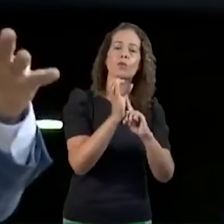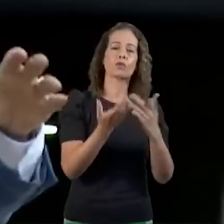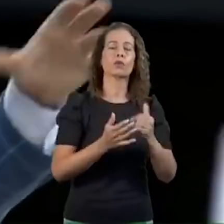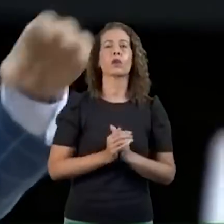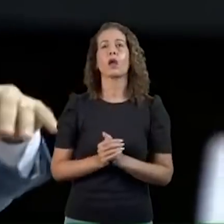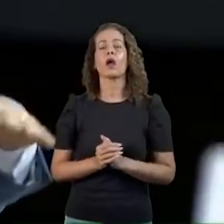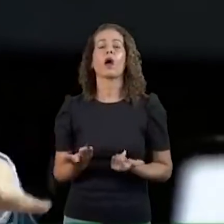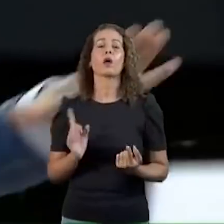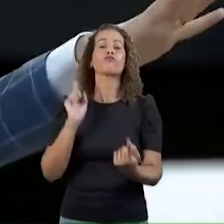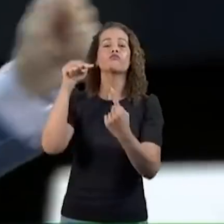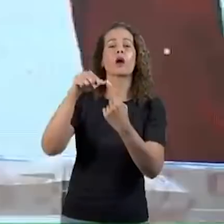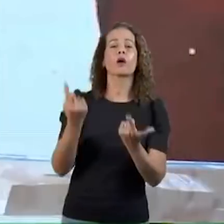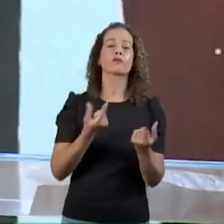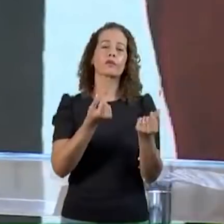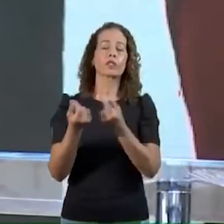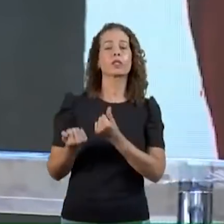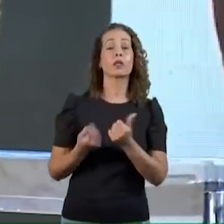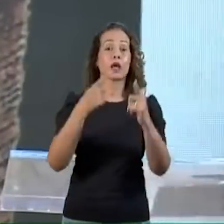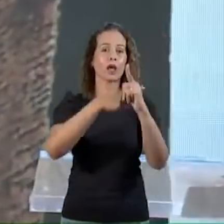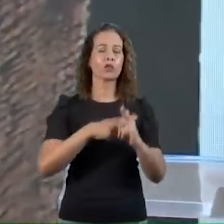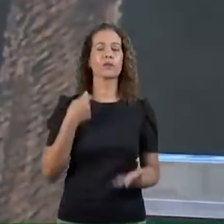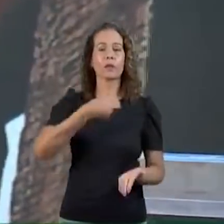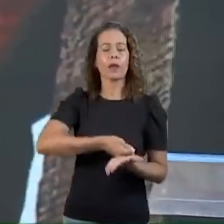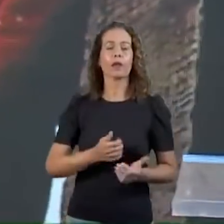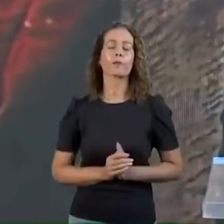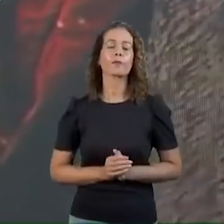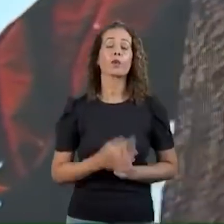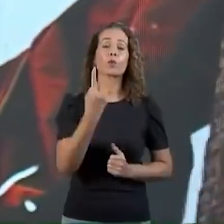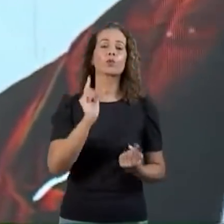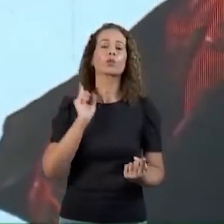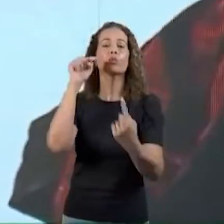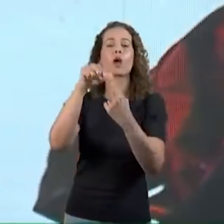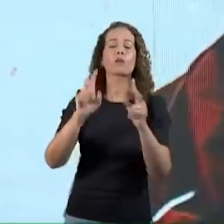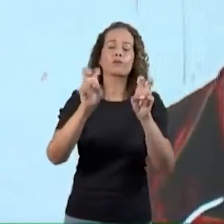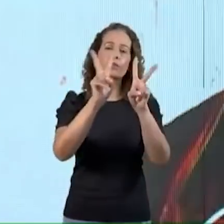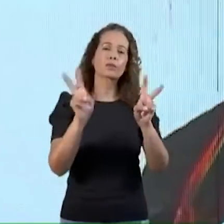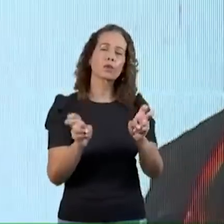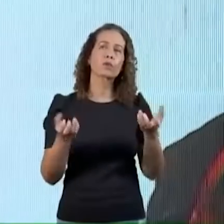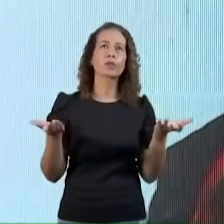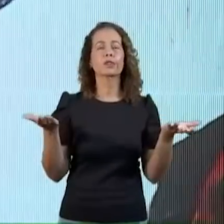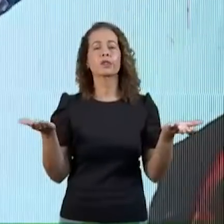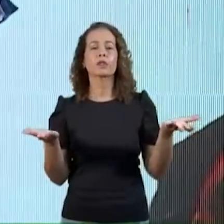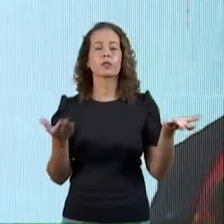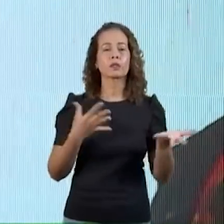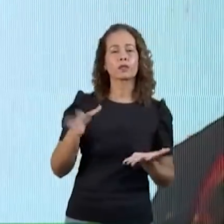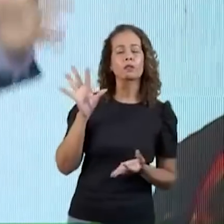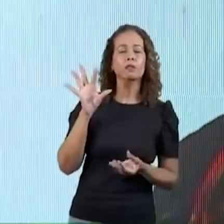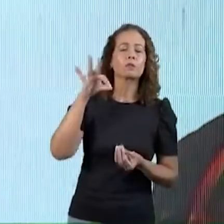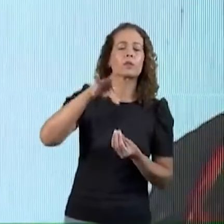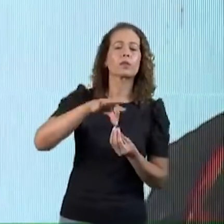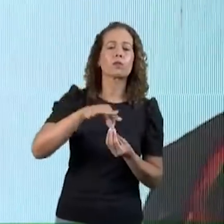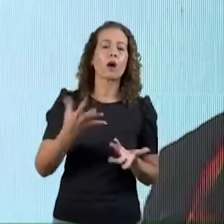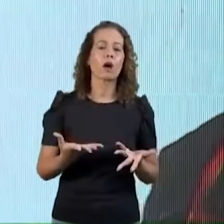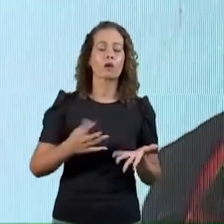Um alvo financeiro, quitar as dívidas. Um alvo na questão da espiritualidade, ler a